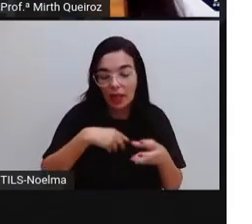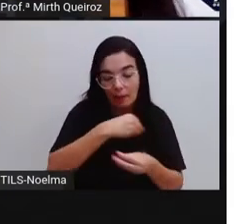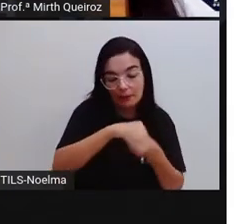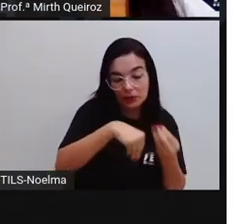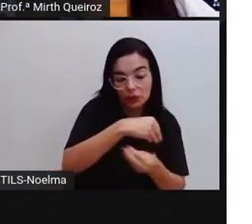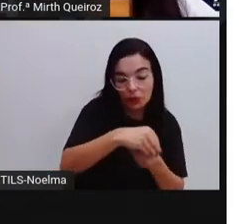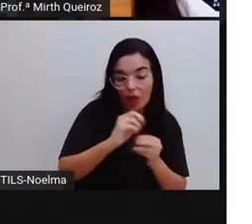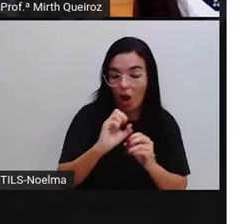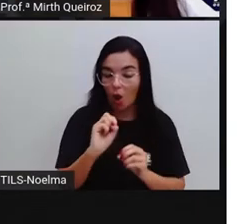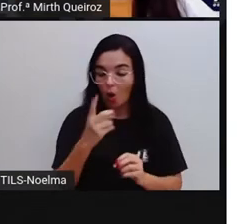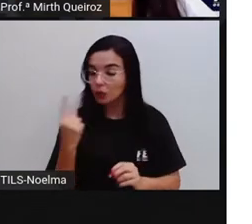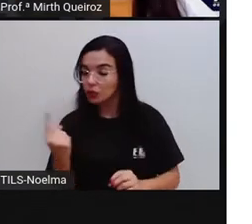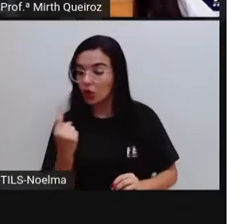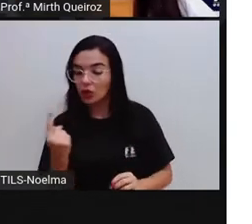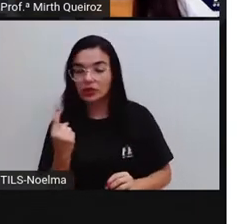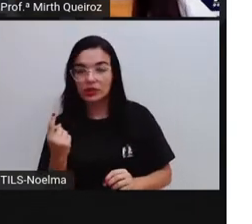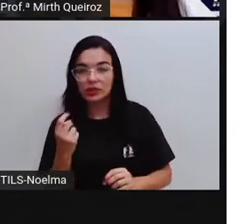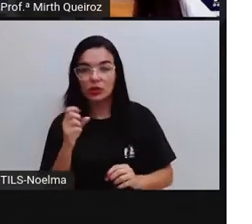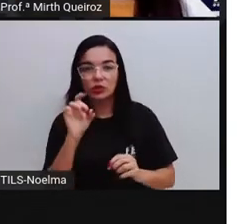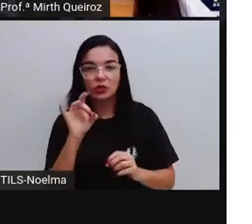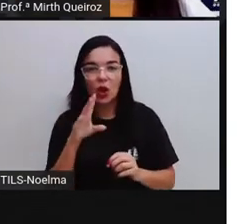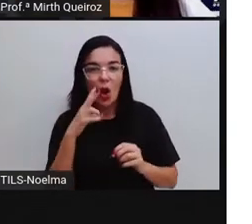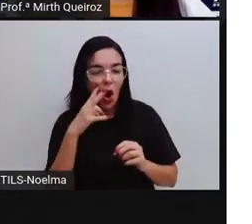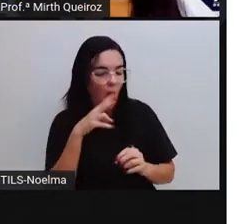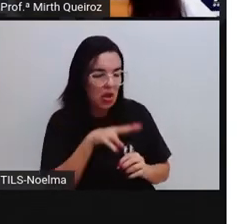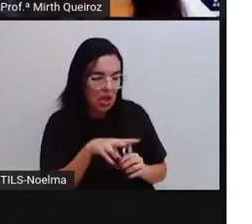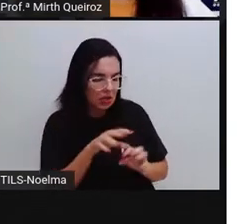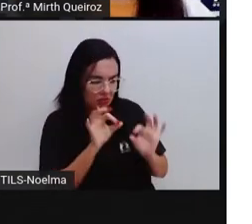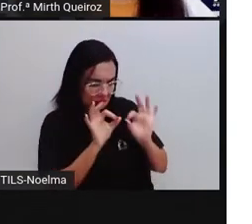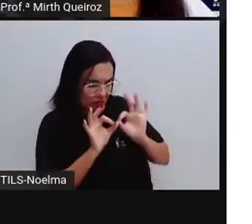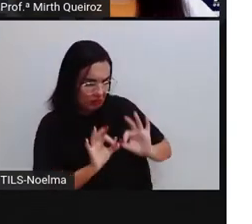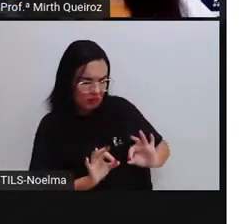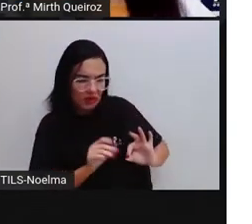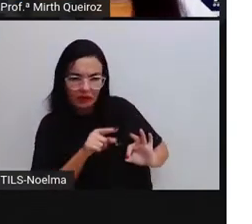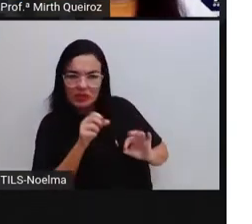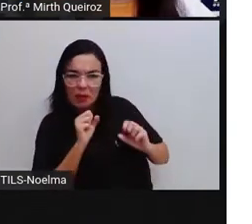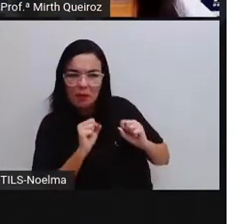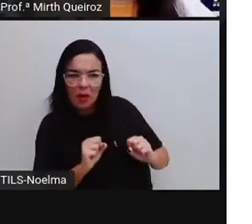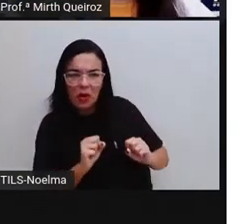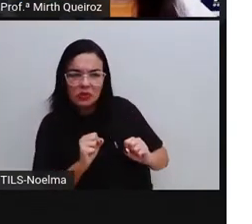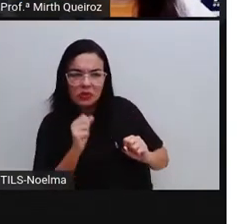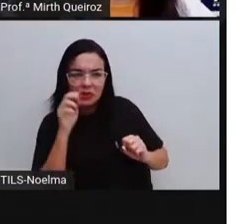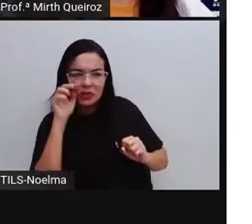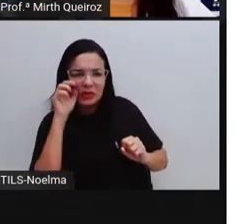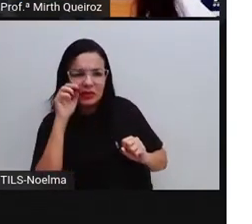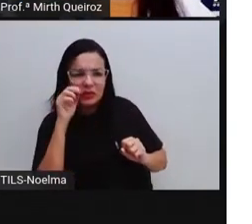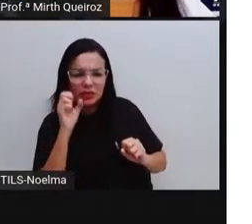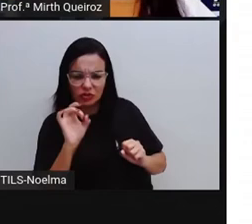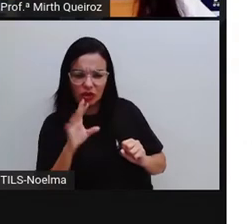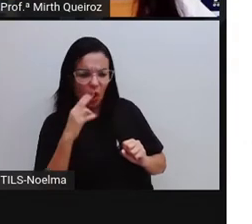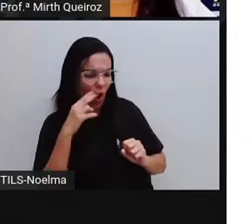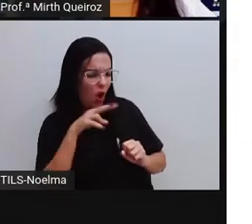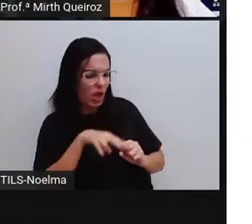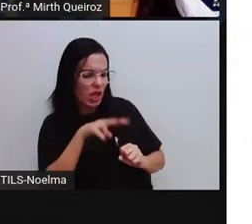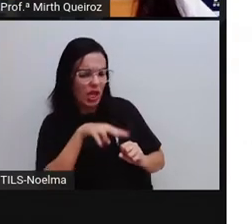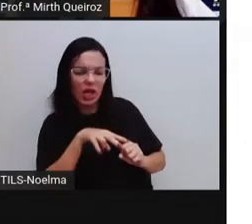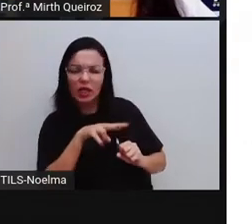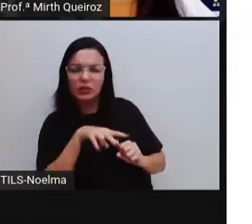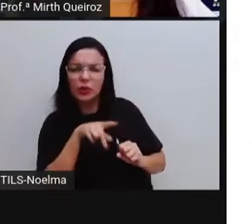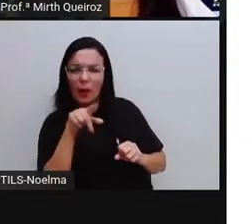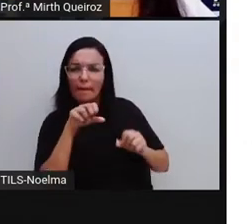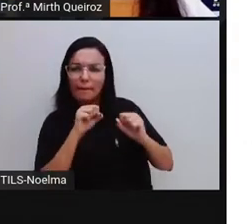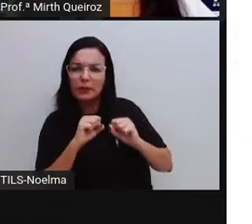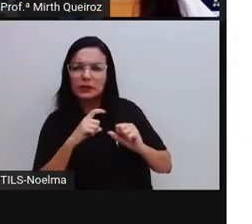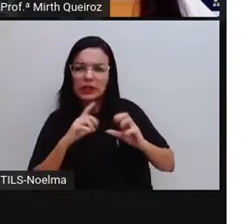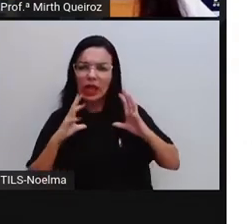mistura? Olhando apenas aí a sua aparência, é possível, só vendo ali a olho nu, é possível a gente saber se se